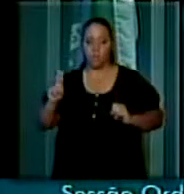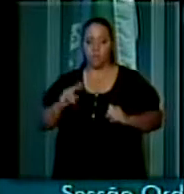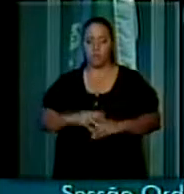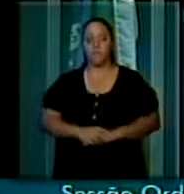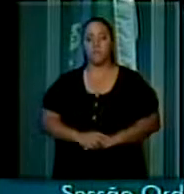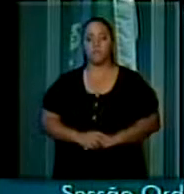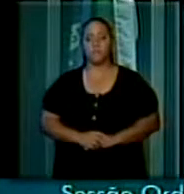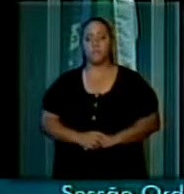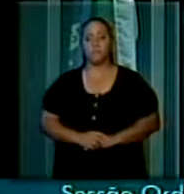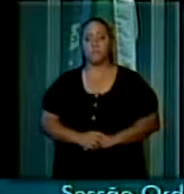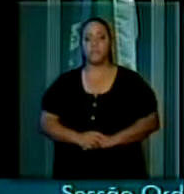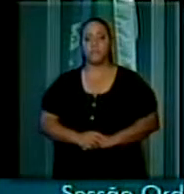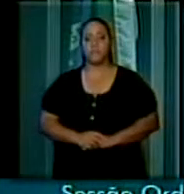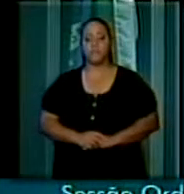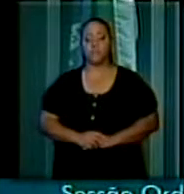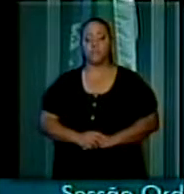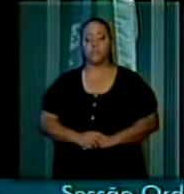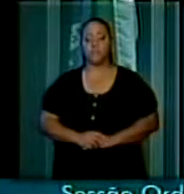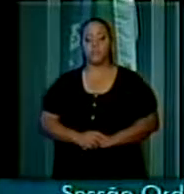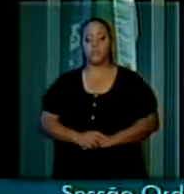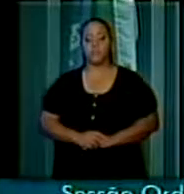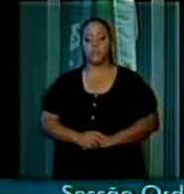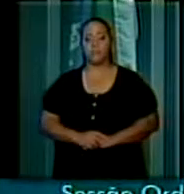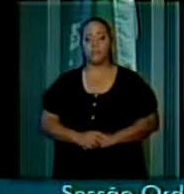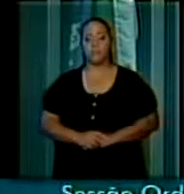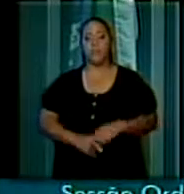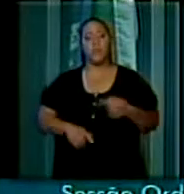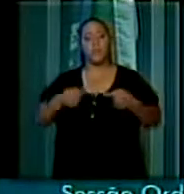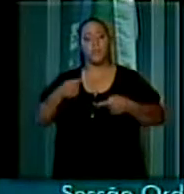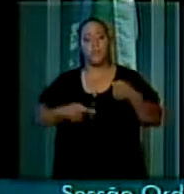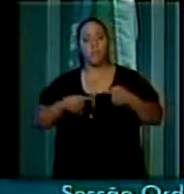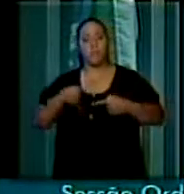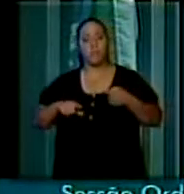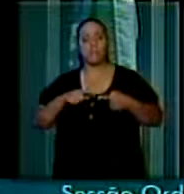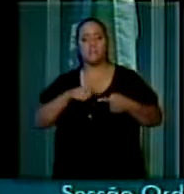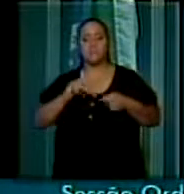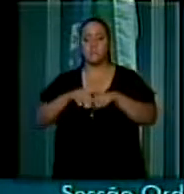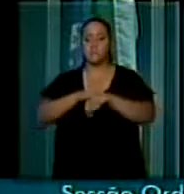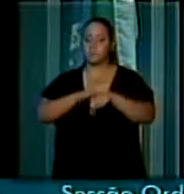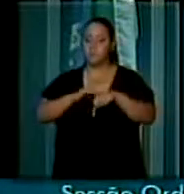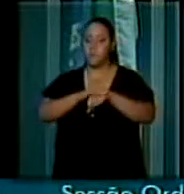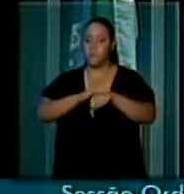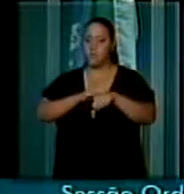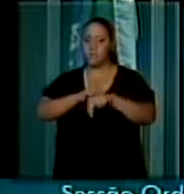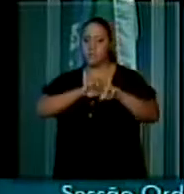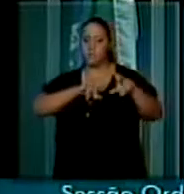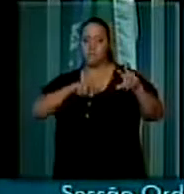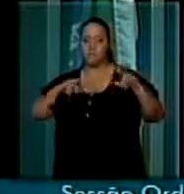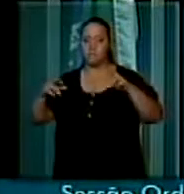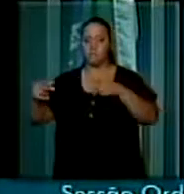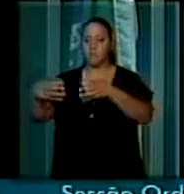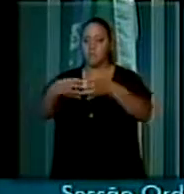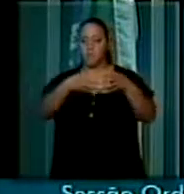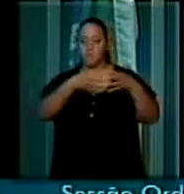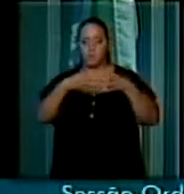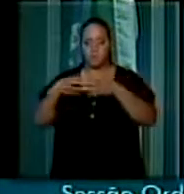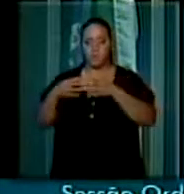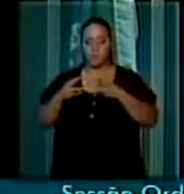E esse debate, bem dialogado com os diversos partidos e